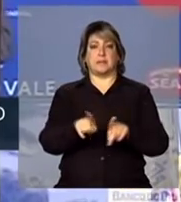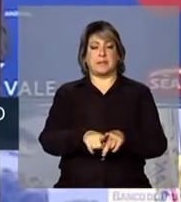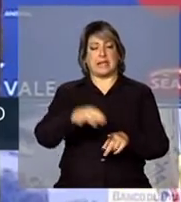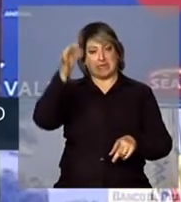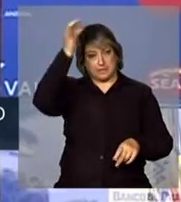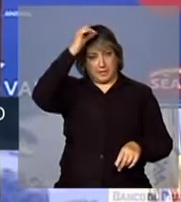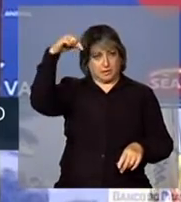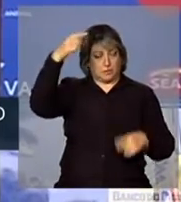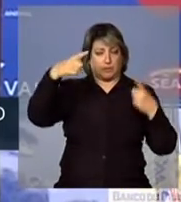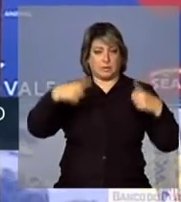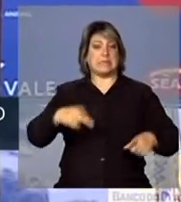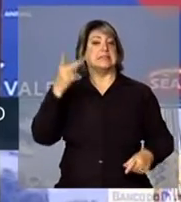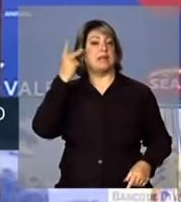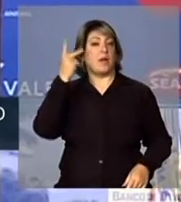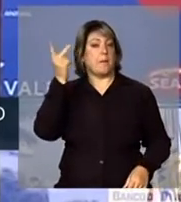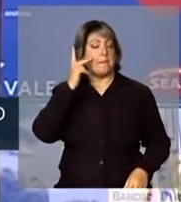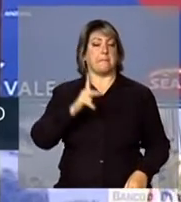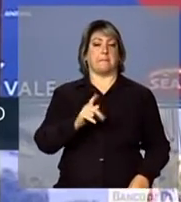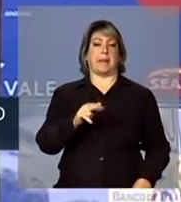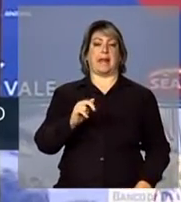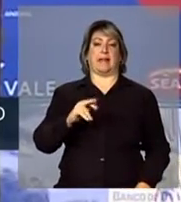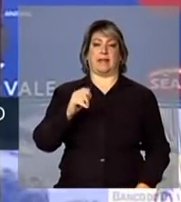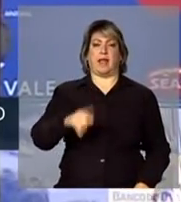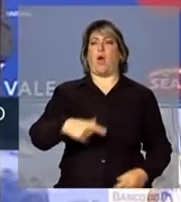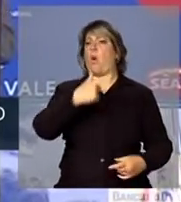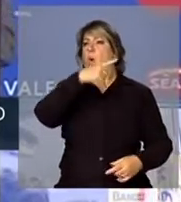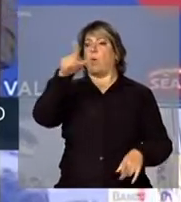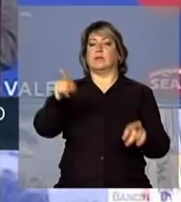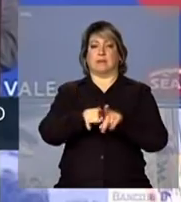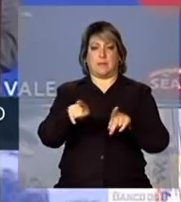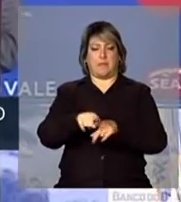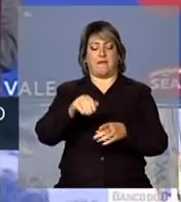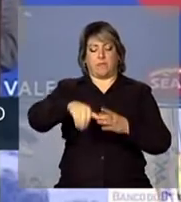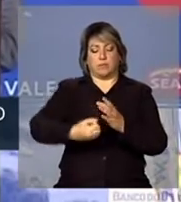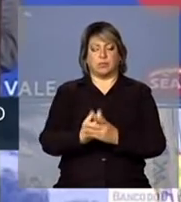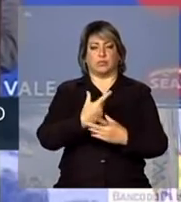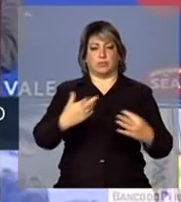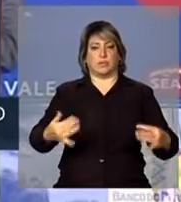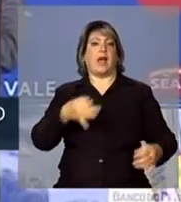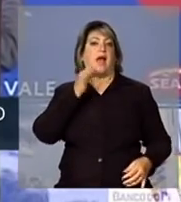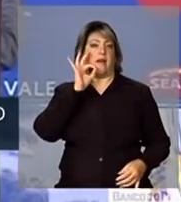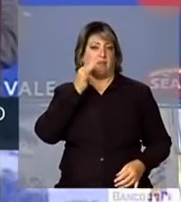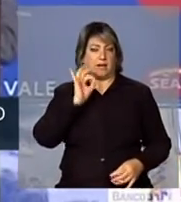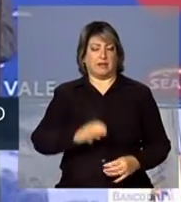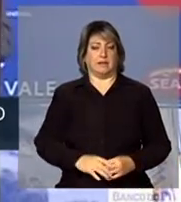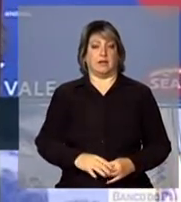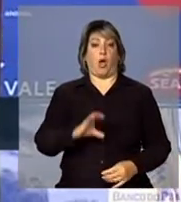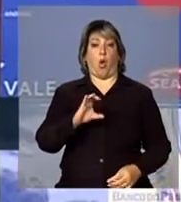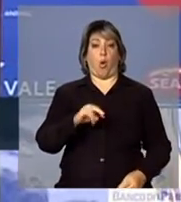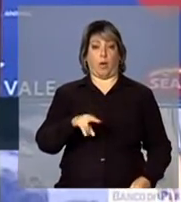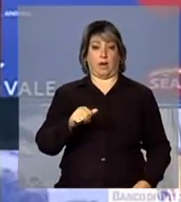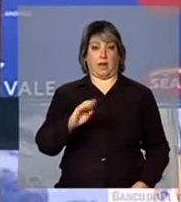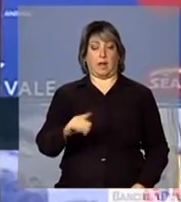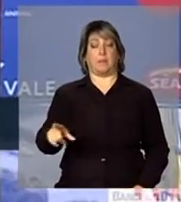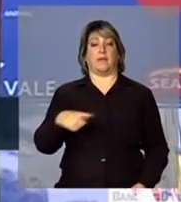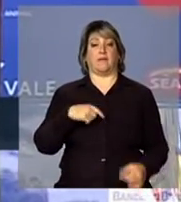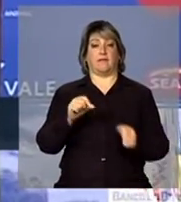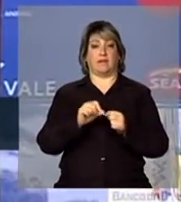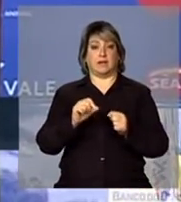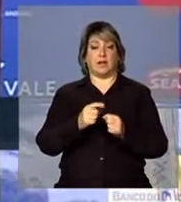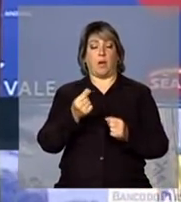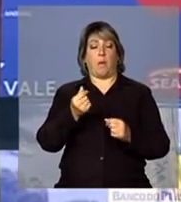Santo, São Paulo e Paraná, outros grandes estados produtores. A própria Conab fixou em estudos o valor do preço mínimo